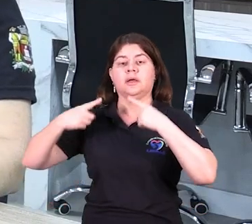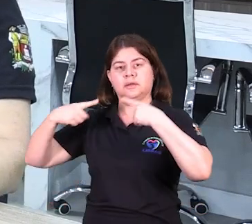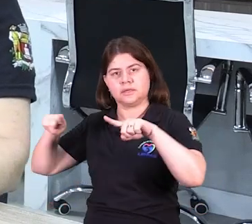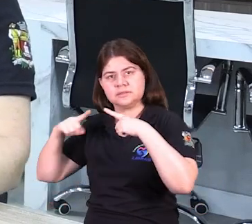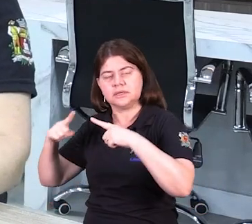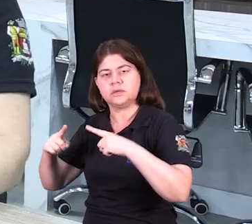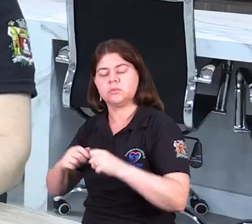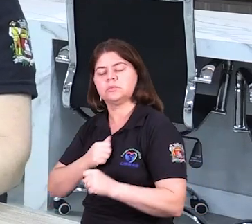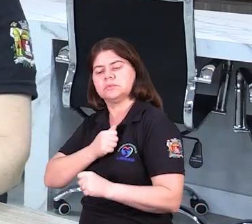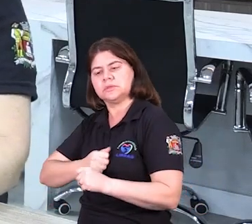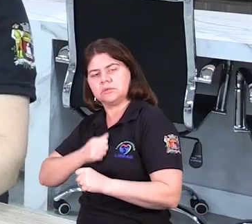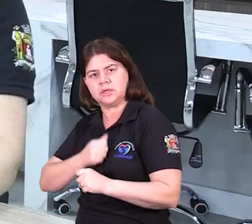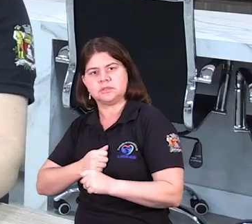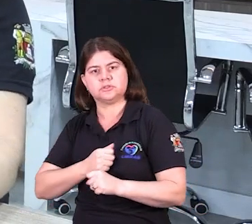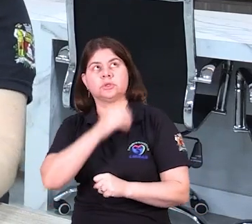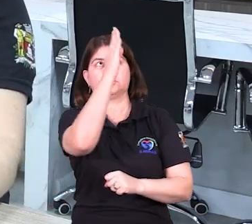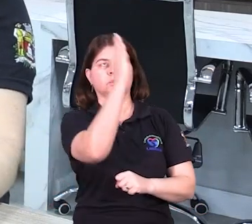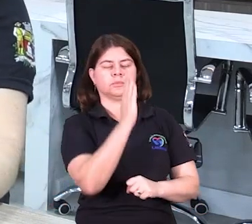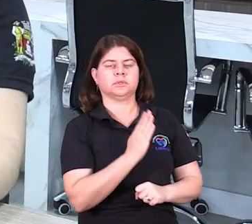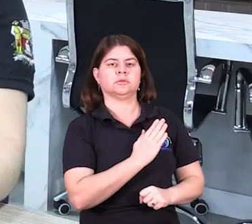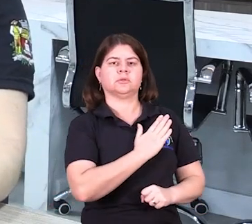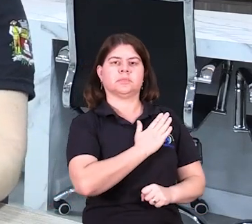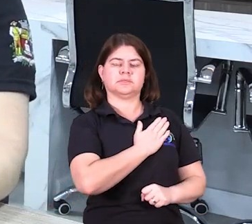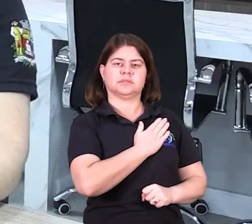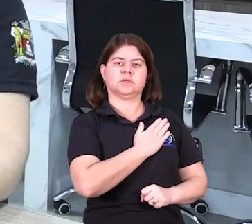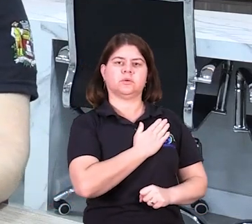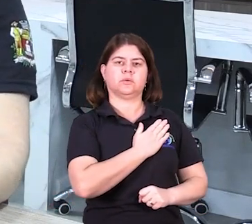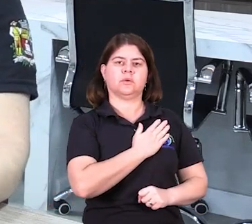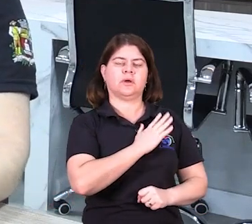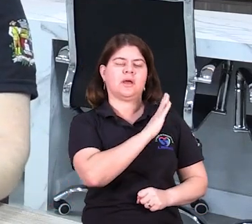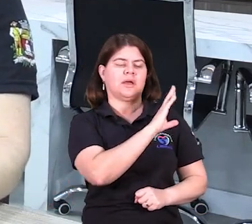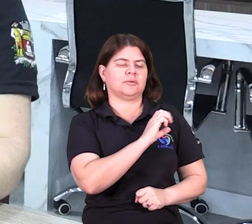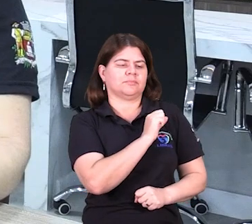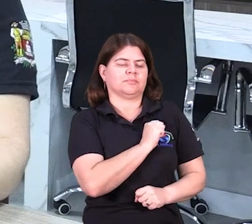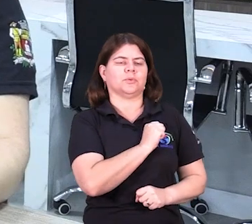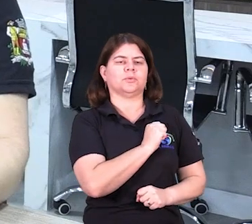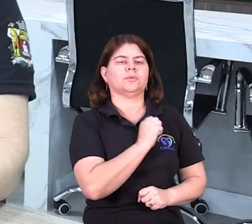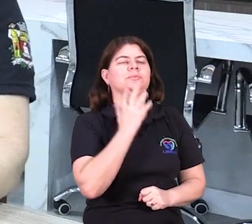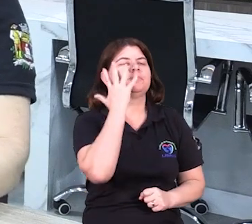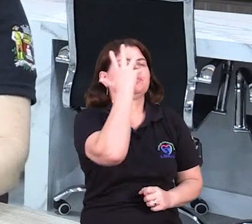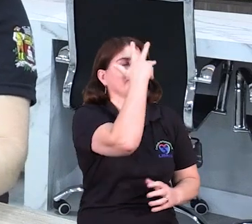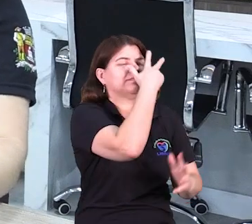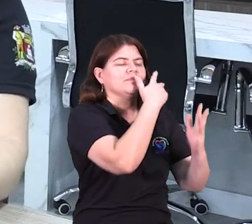de saudade. Aqui a gente fala realmente de contexto de